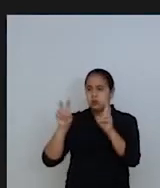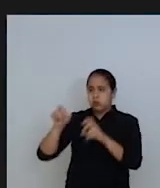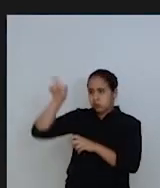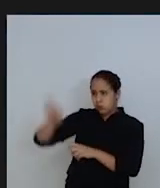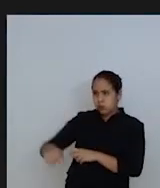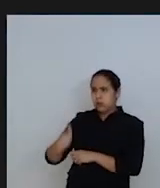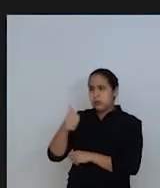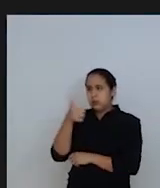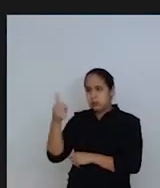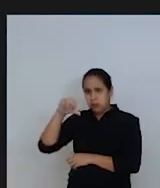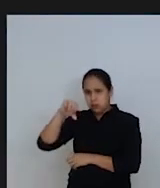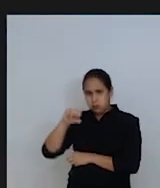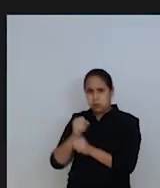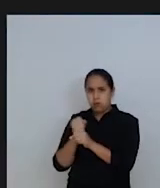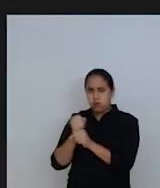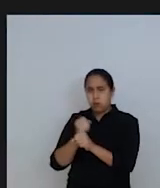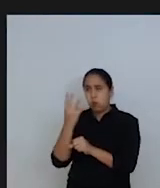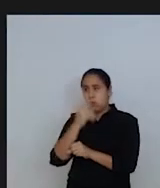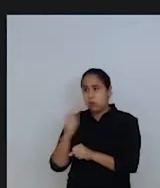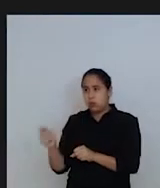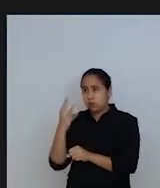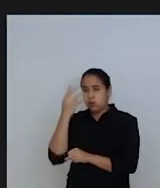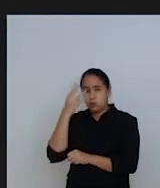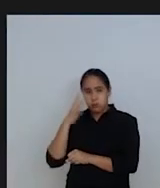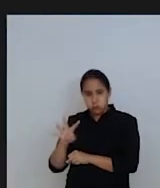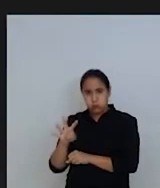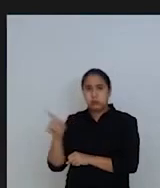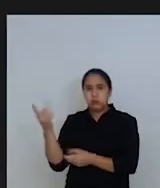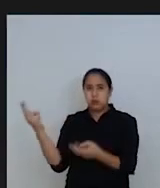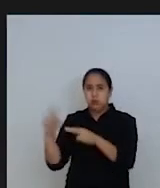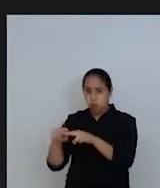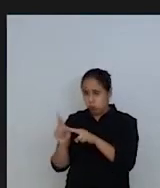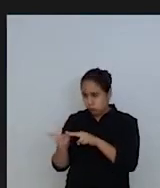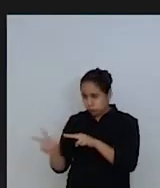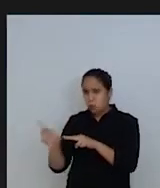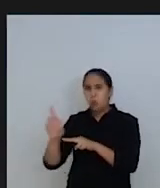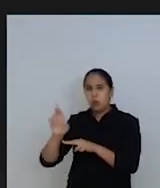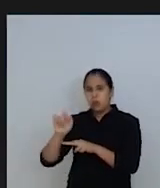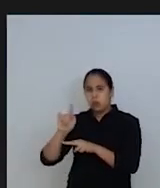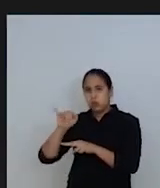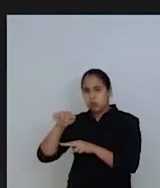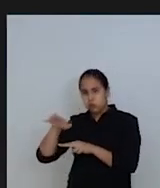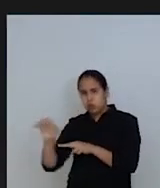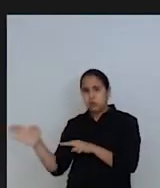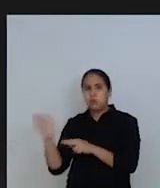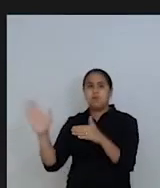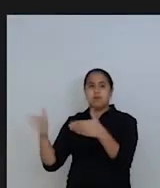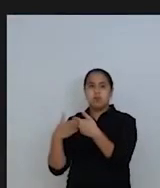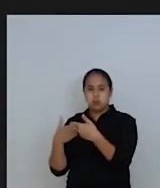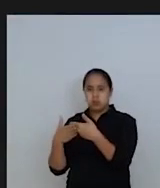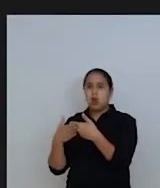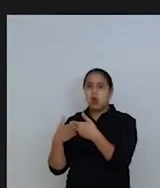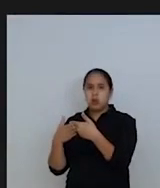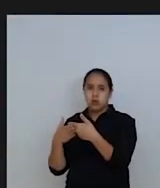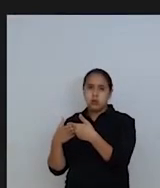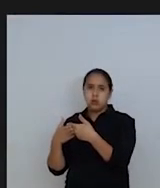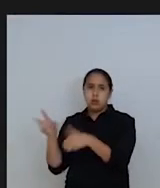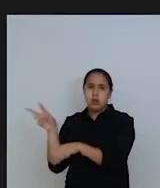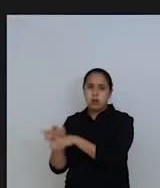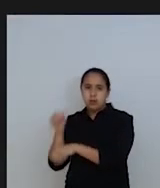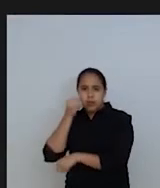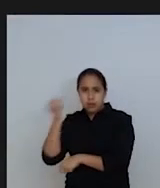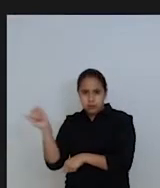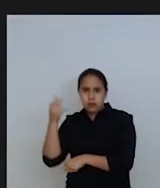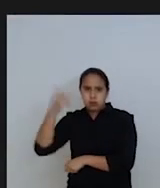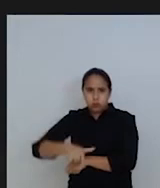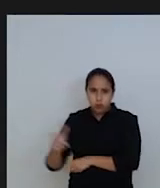e baseada em dados que evidenciam a necessidade de garantia da ordem pública. Segundo ele, também é preciso